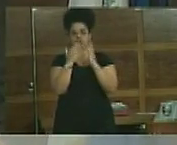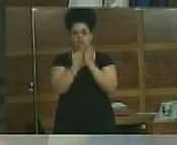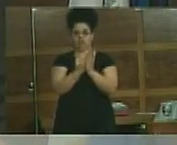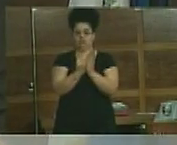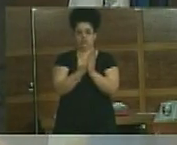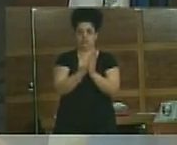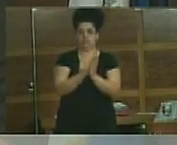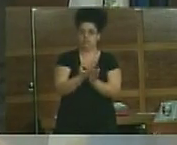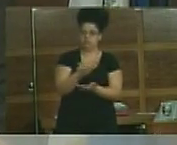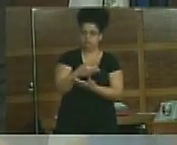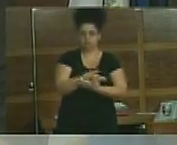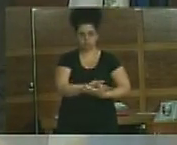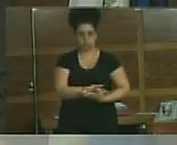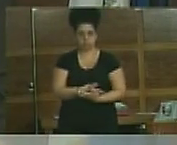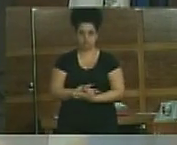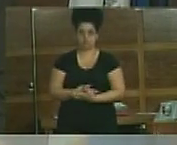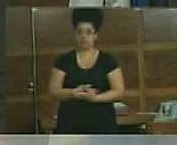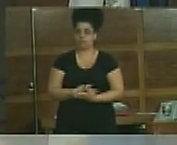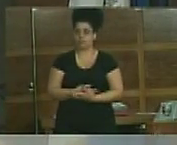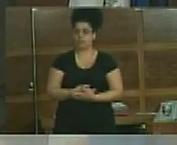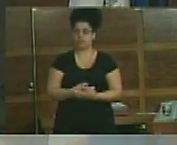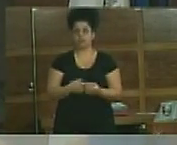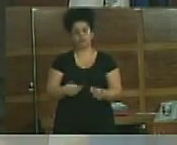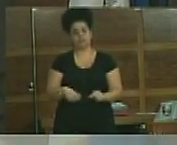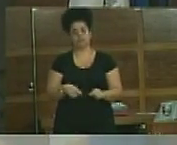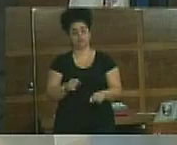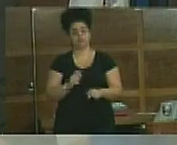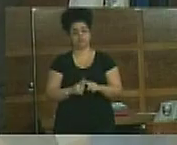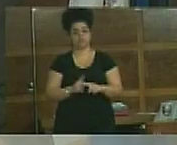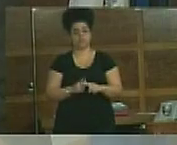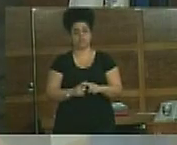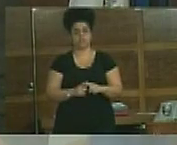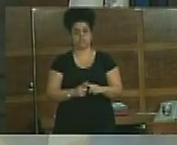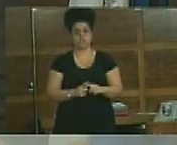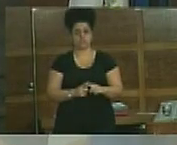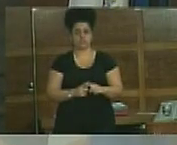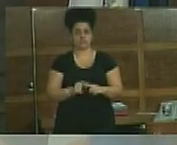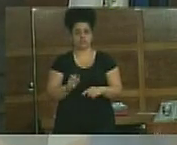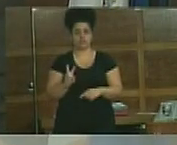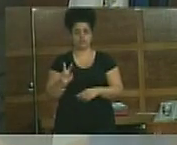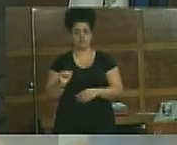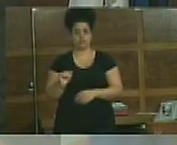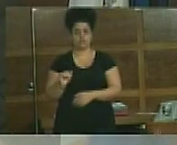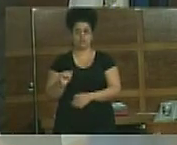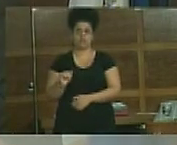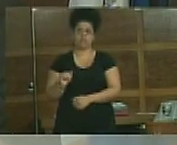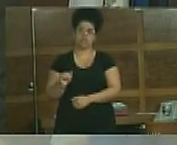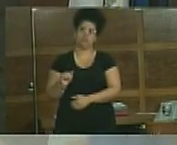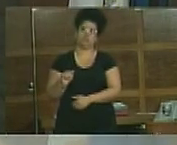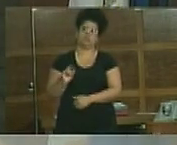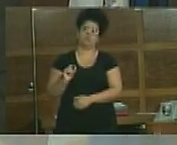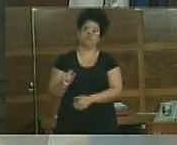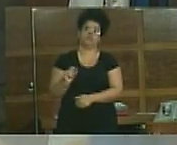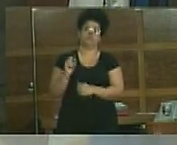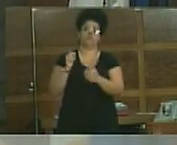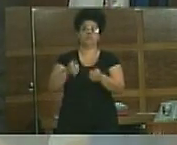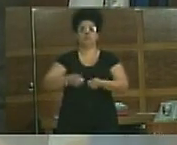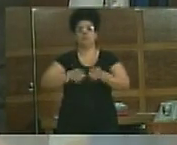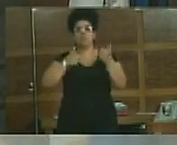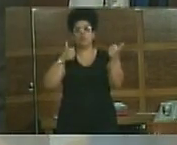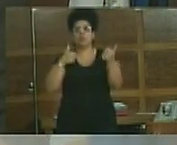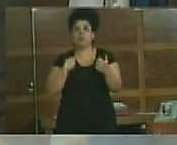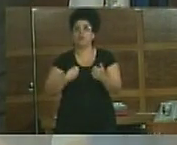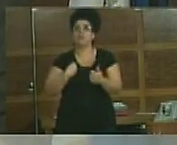comunidade merece esse benefício. Por quê? Vai trazer uma melhoria de vida ali